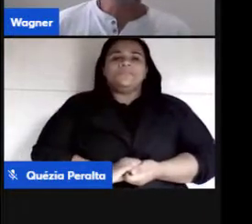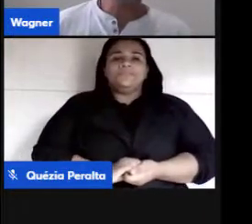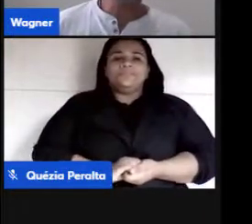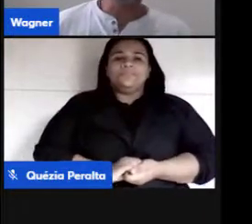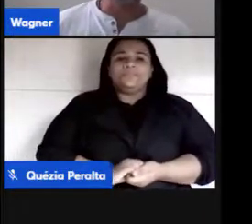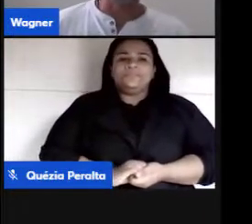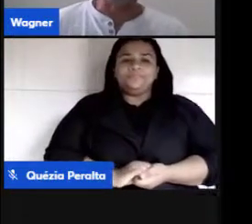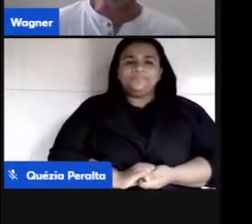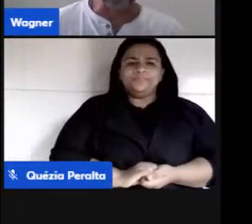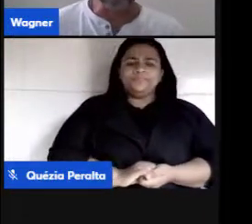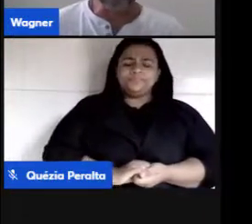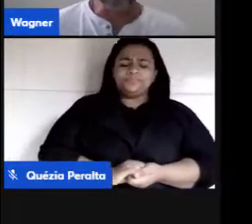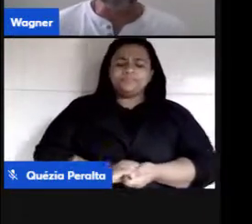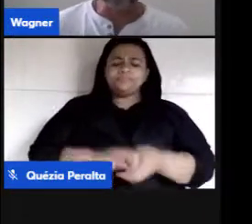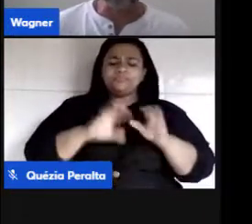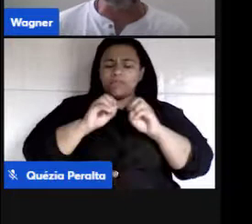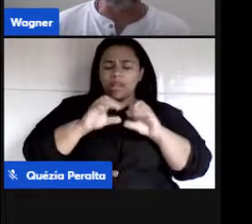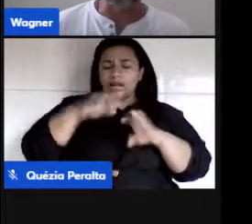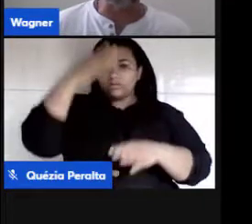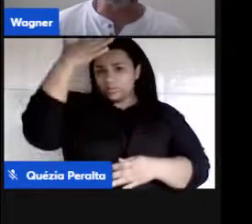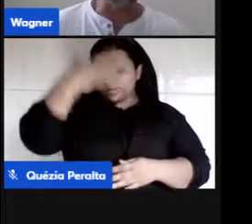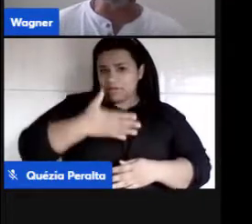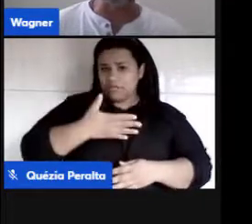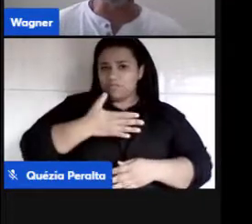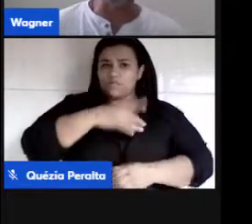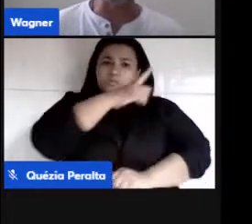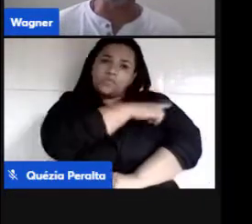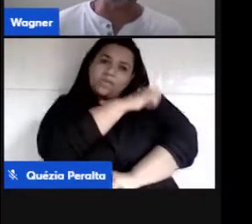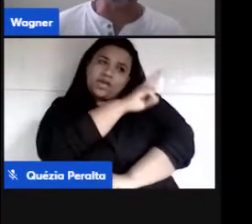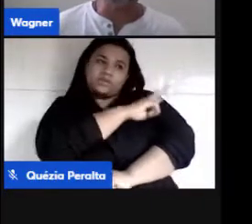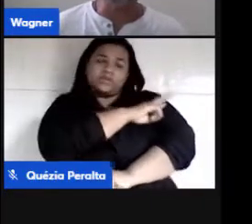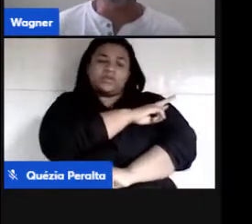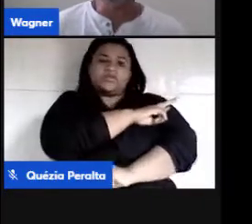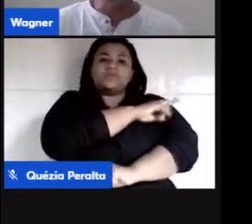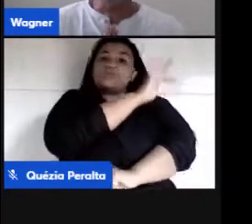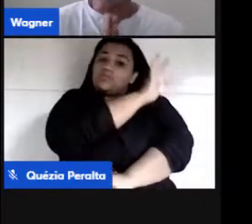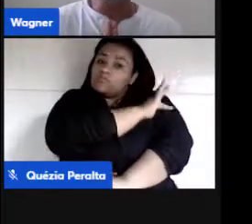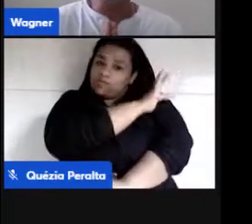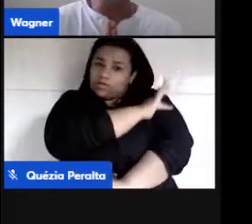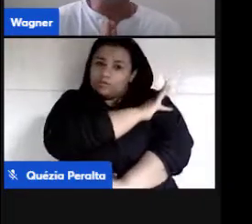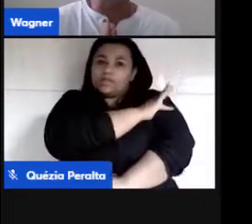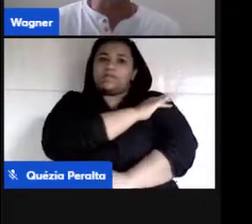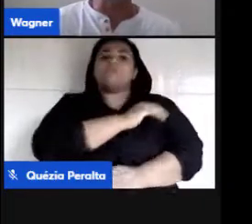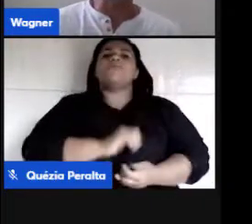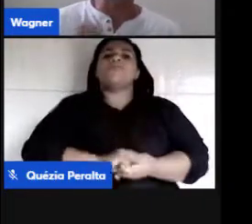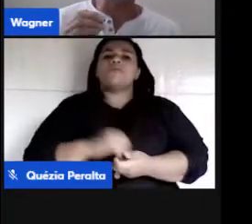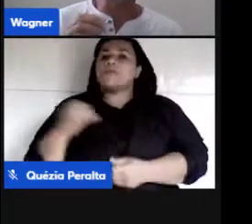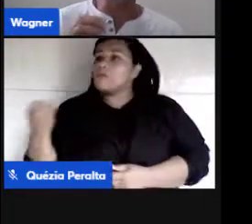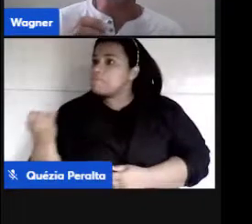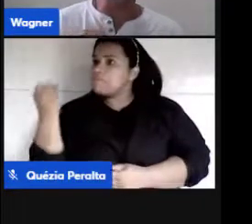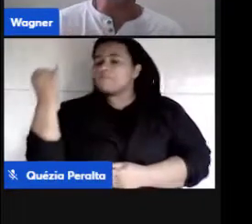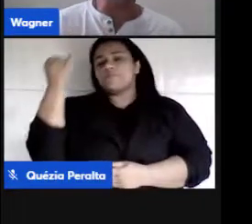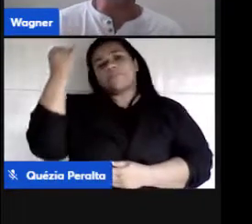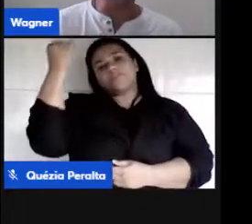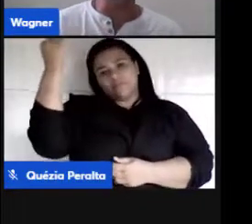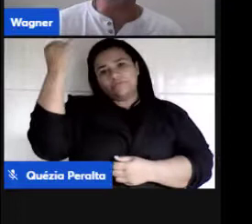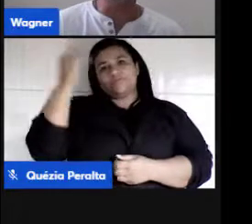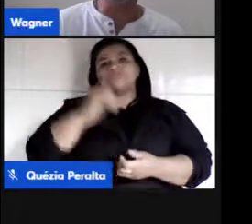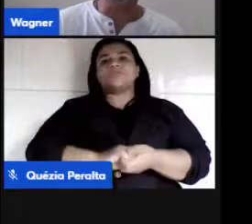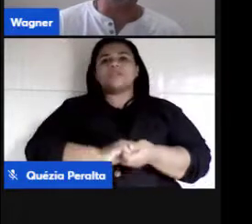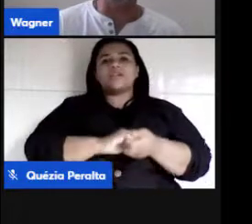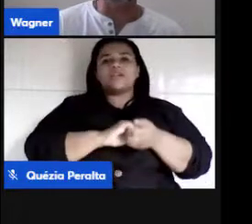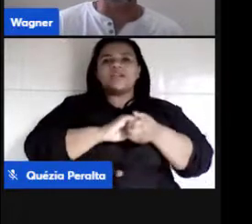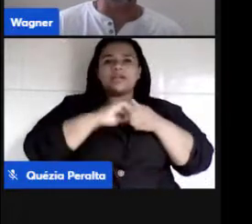A aula presencial, tanto no primeiro e segundo anos do ensino fundamental, ele vai ser muito importante no que diz respeito às regras